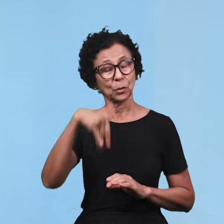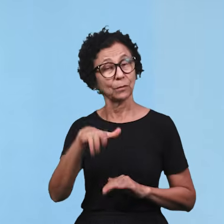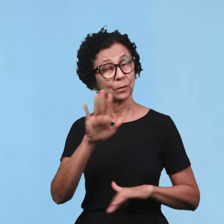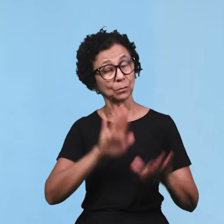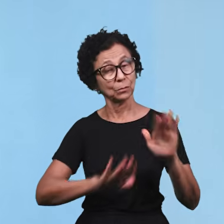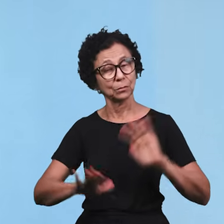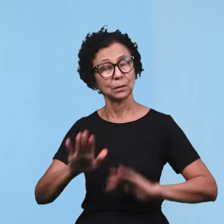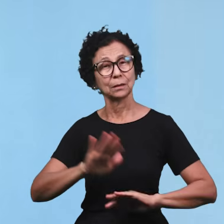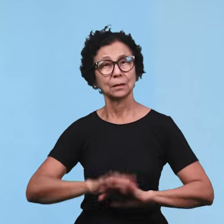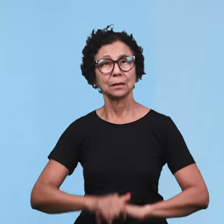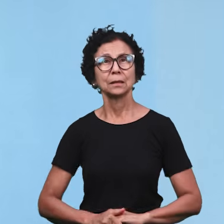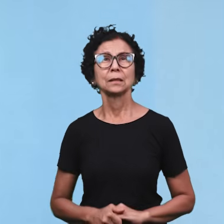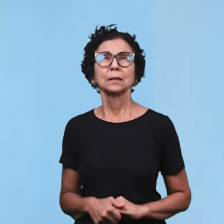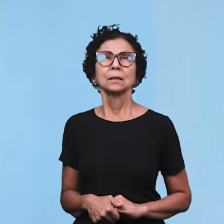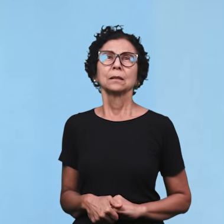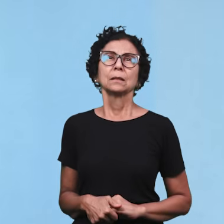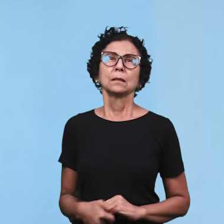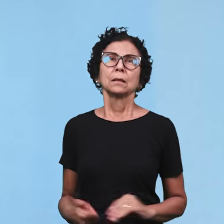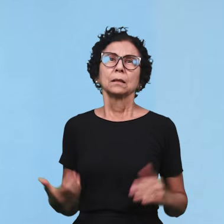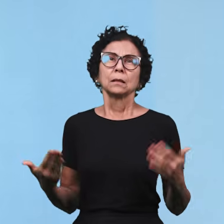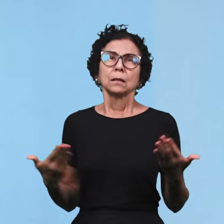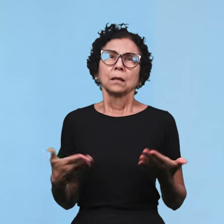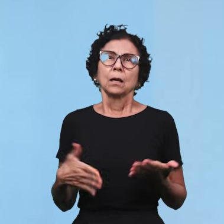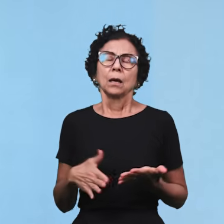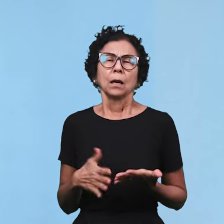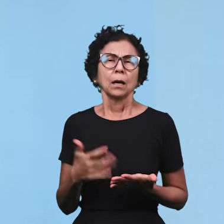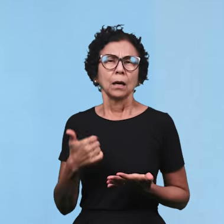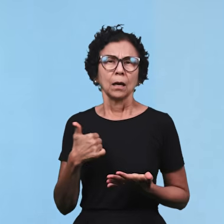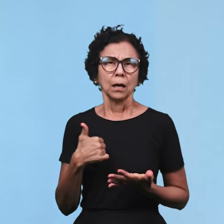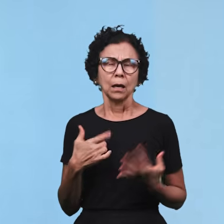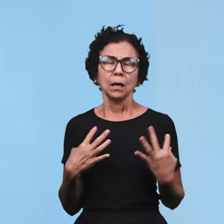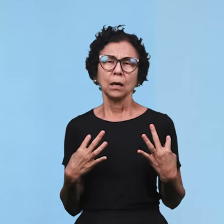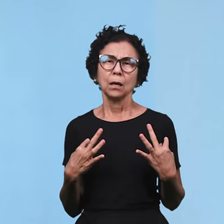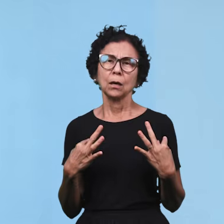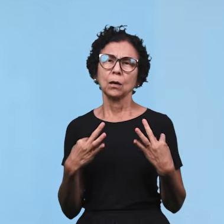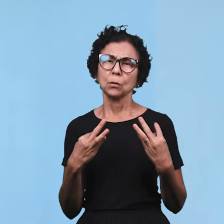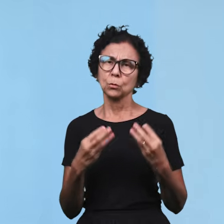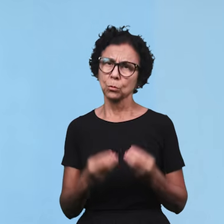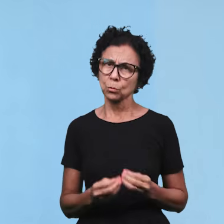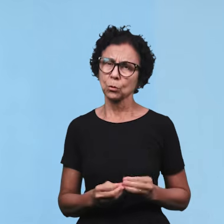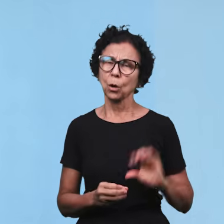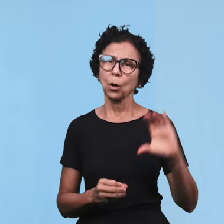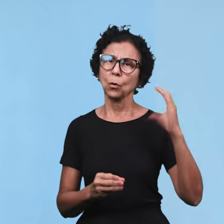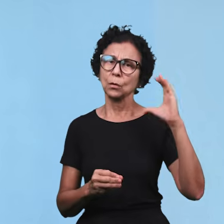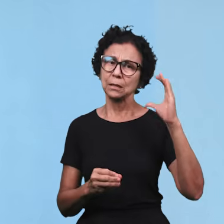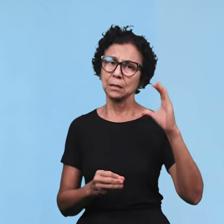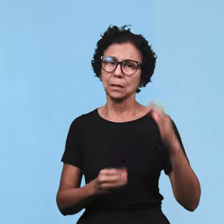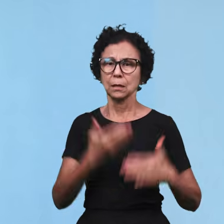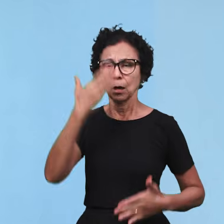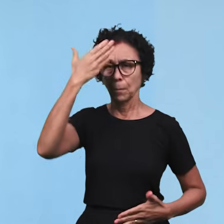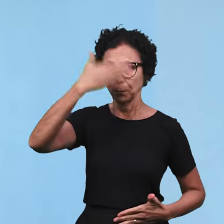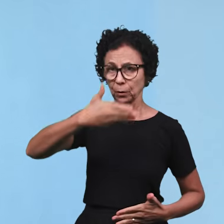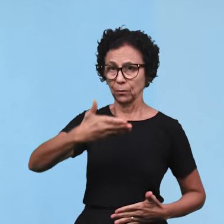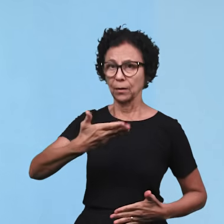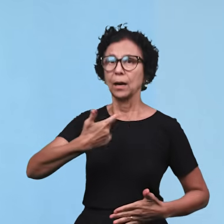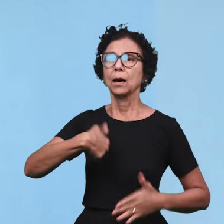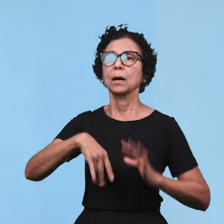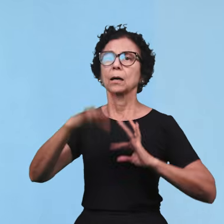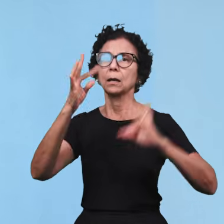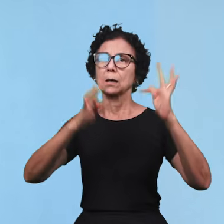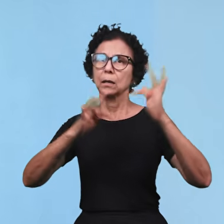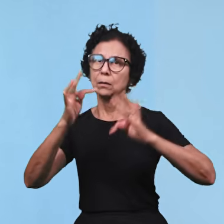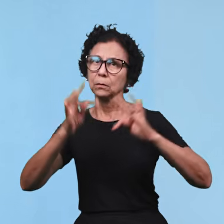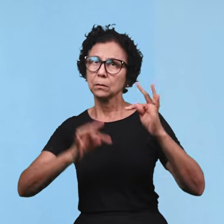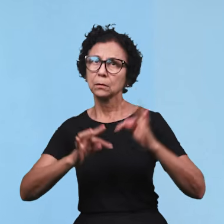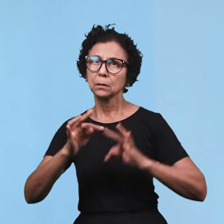Hoje, na minha prática clínica, tudo que eu faço tem evidência científica e a gente tem que ter um zelo, né, um